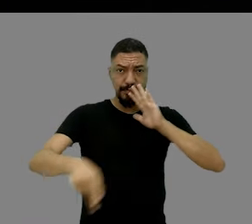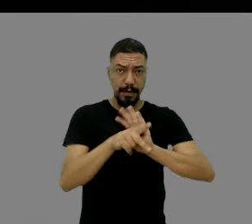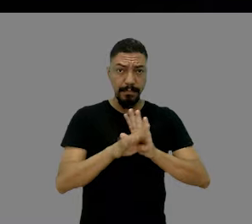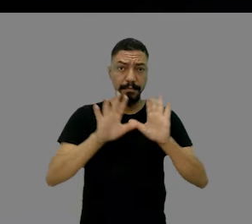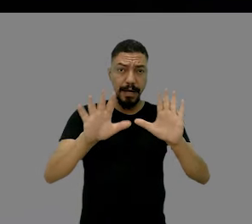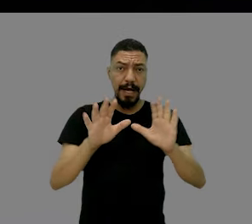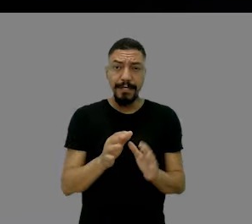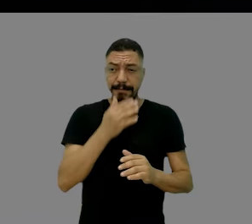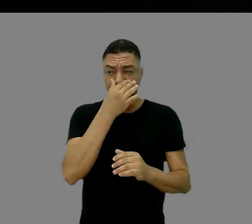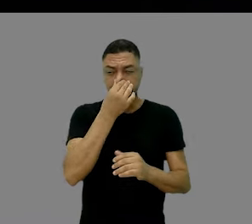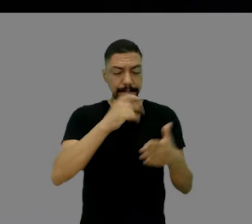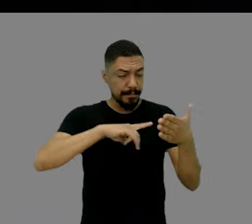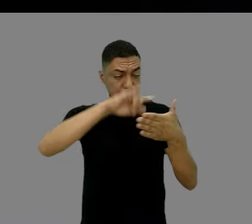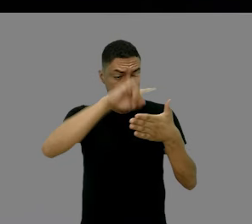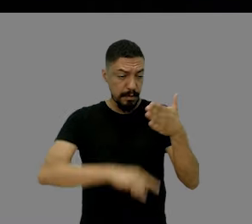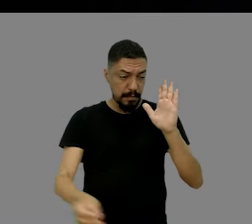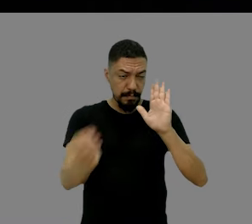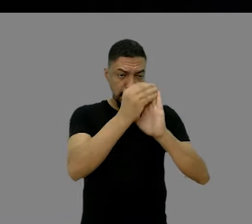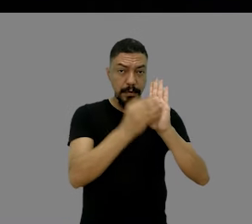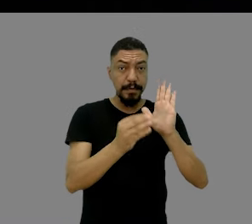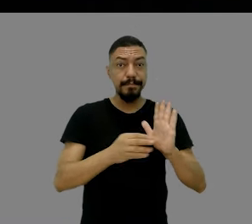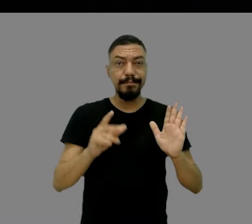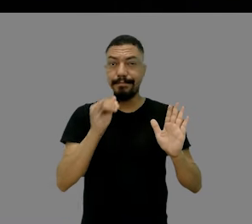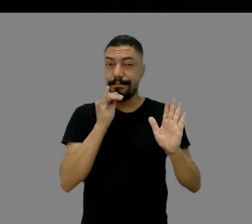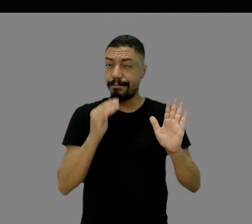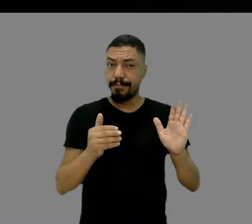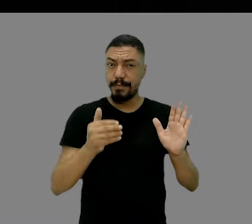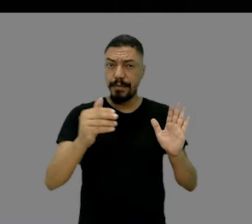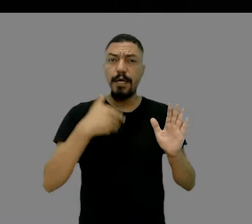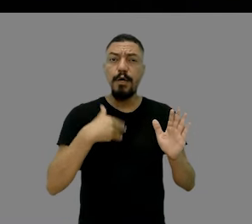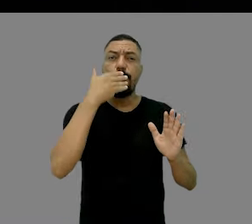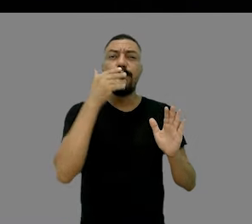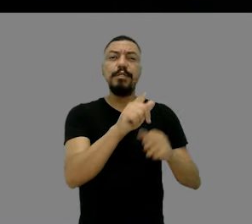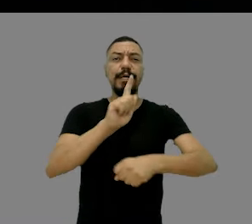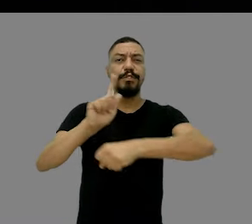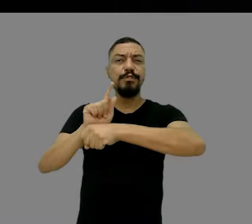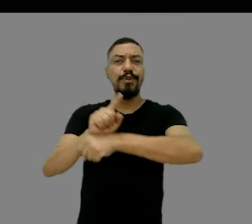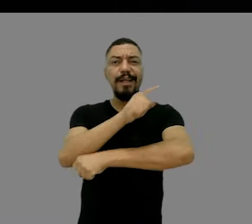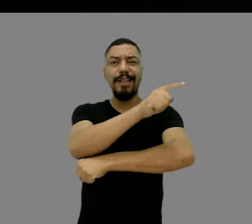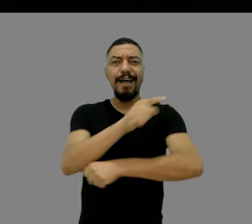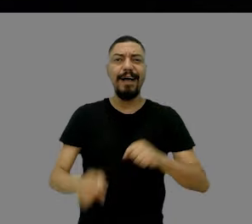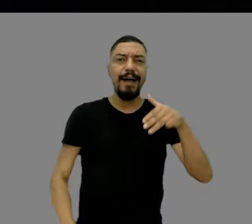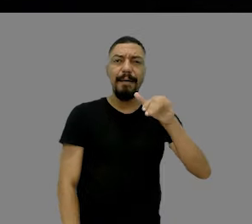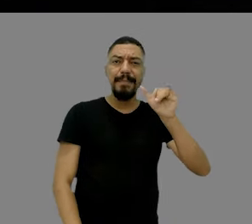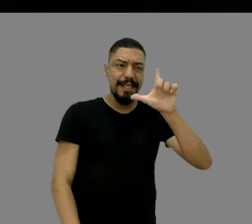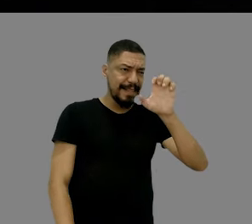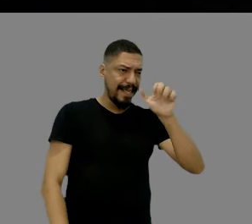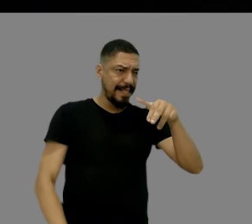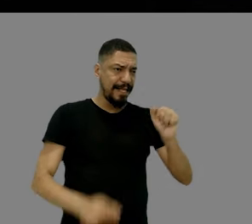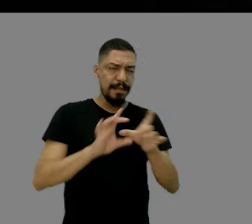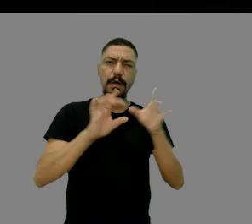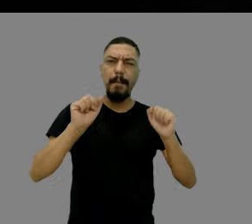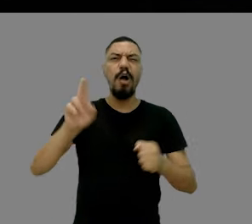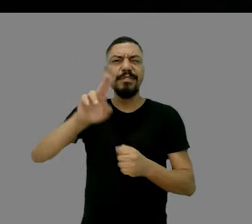a gestora, né, a Milena autorizou. Pode ser, Fernando, recibo simples. Se daqui a 10 anos o TCU, mesmo eu tendo e-mail da Milena